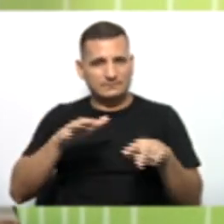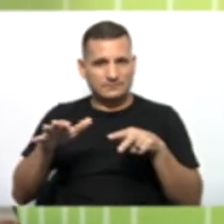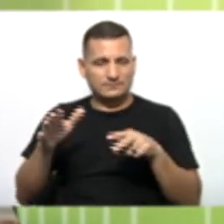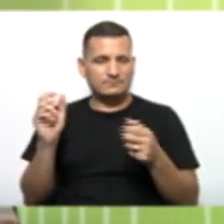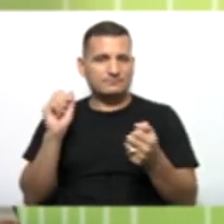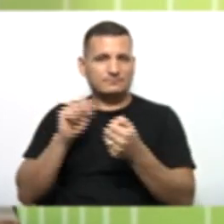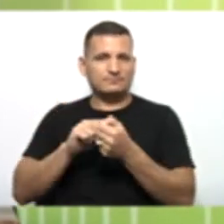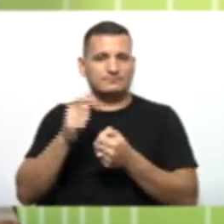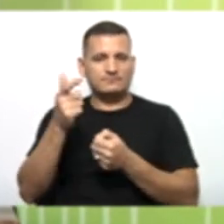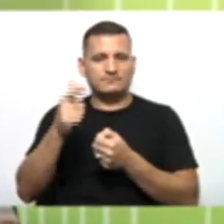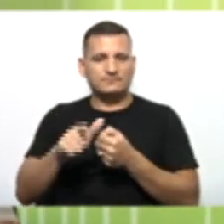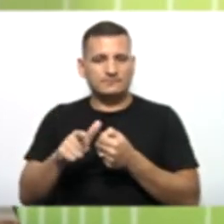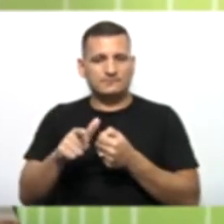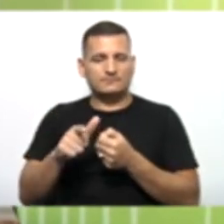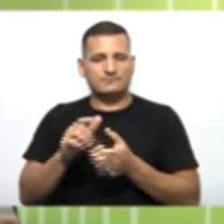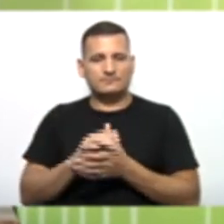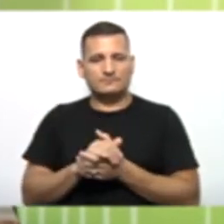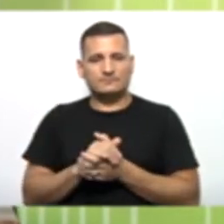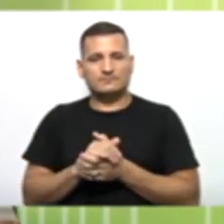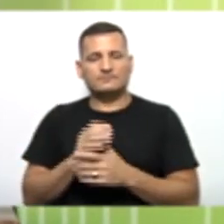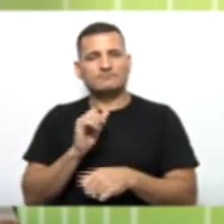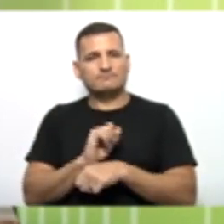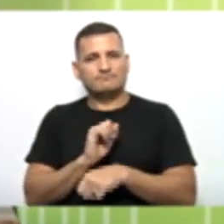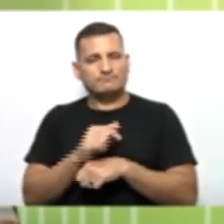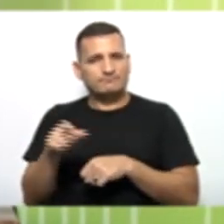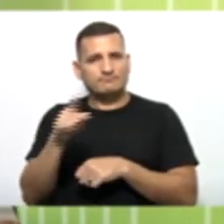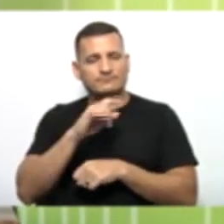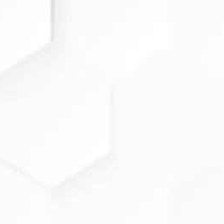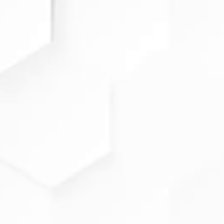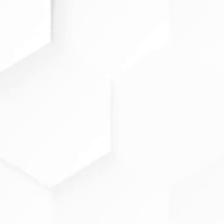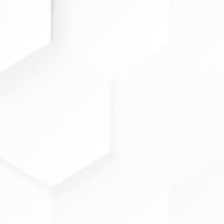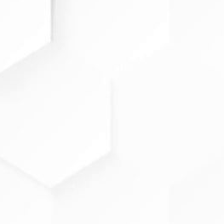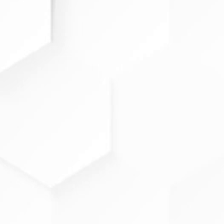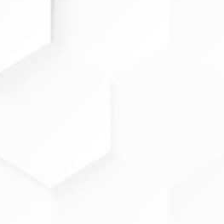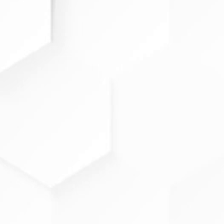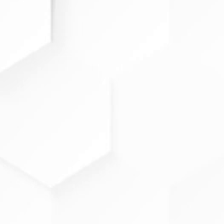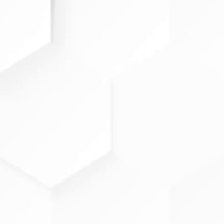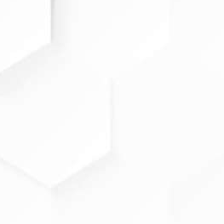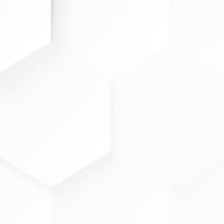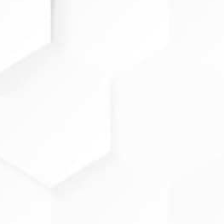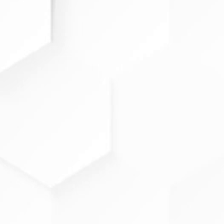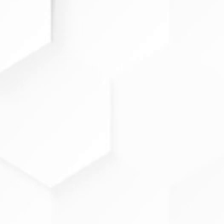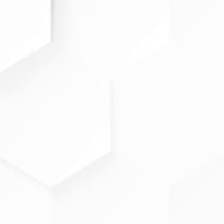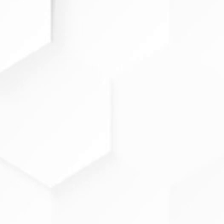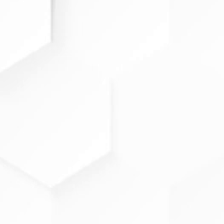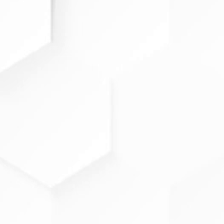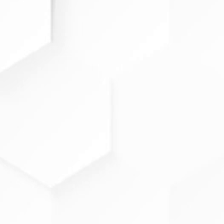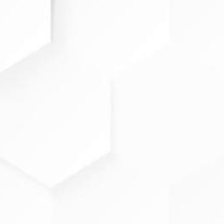novo. Espero que vocês tenham aproveitado bastante.